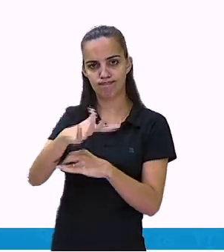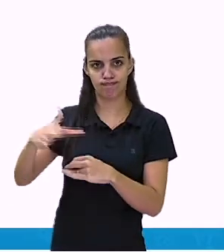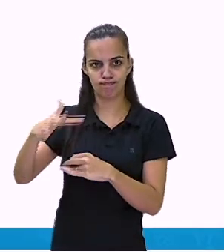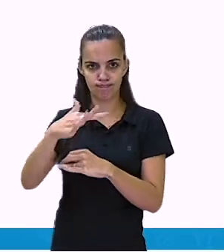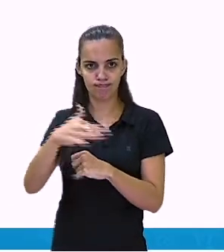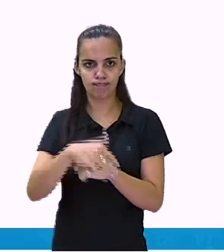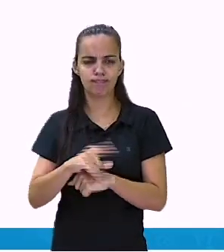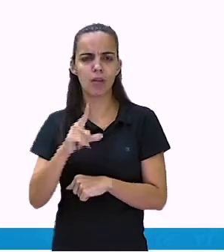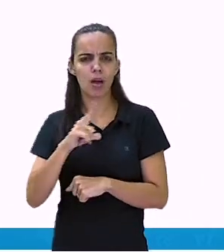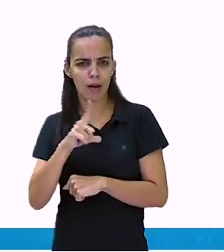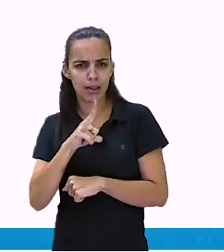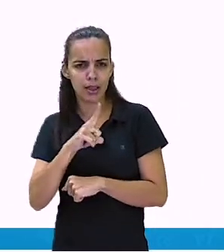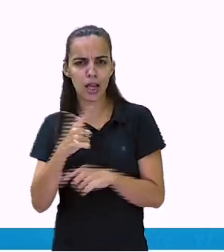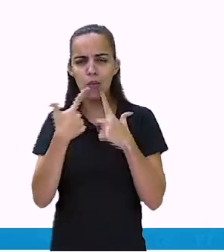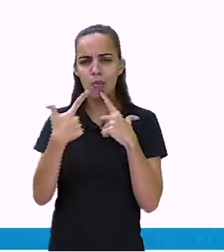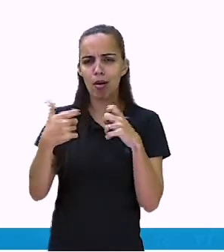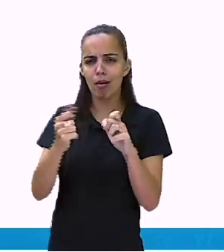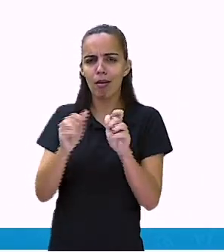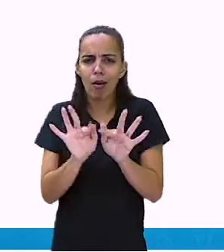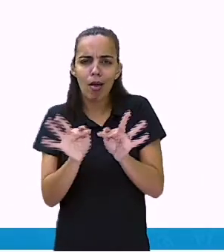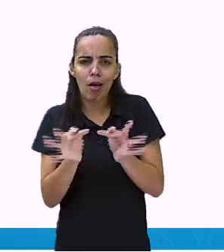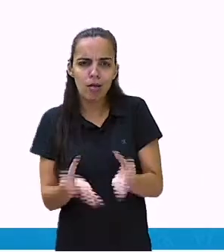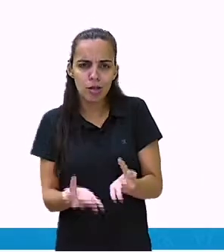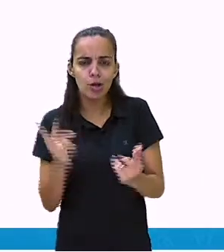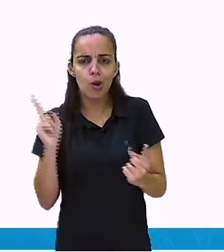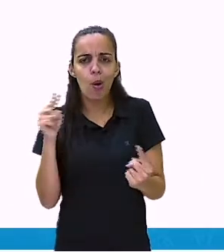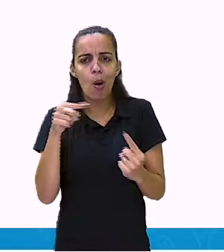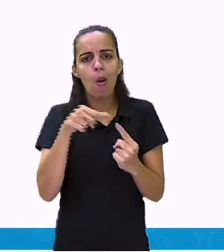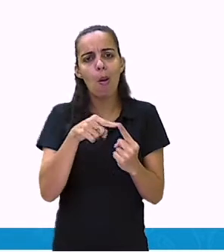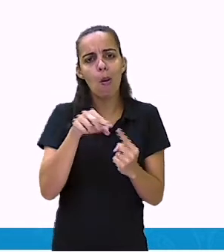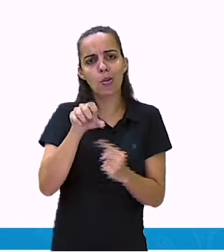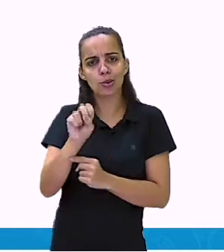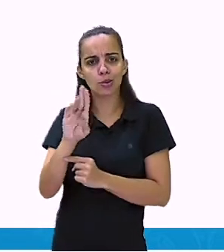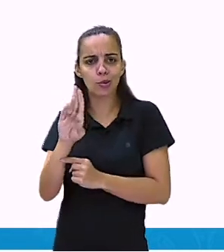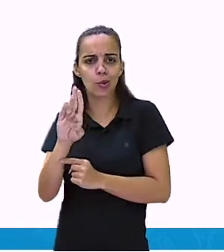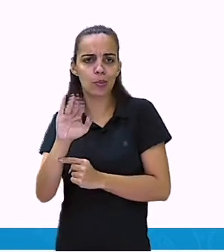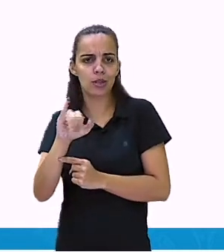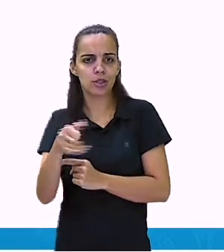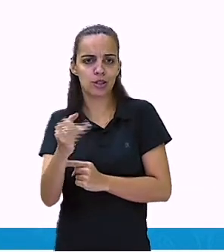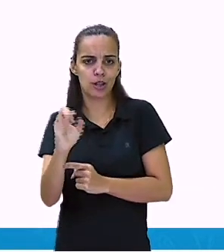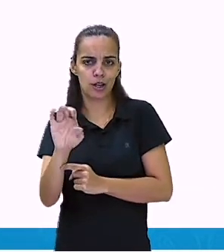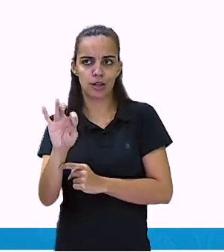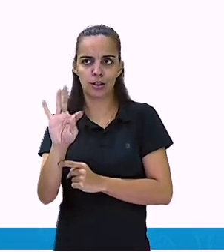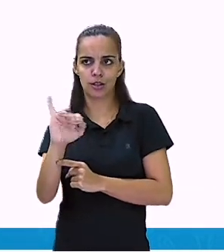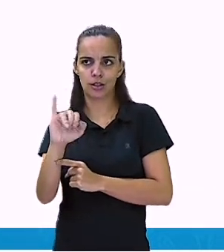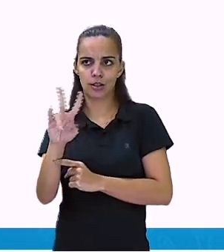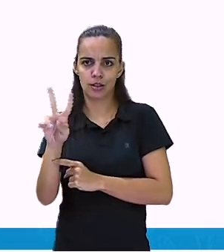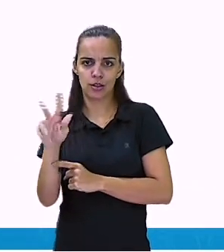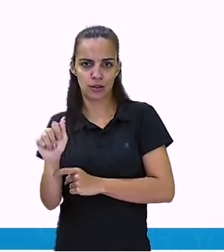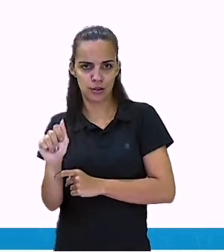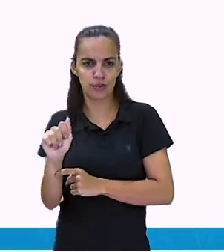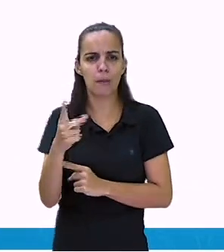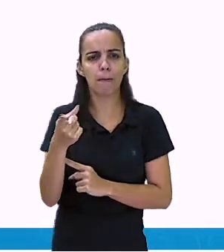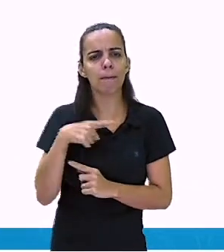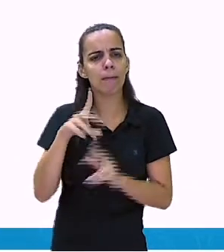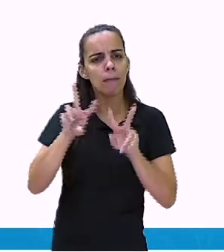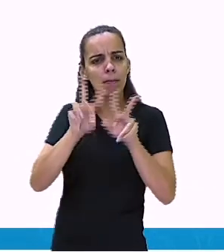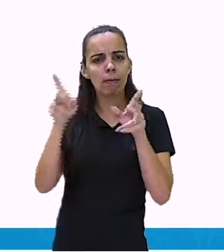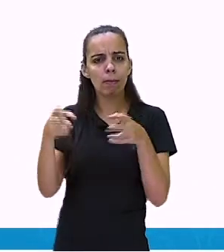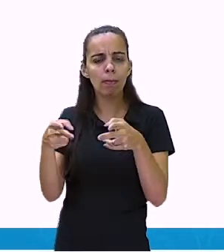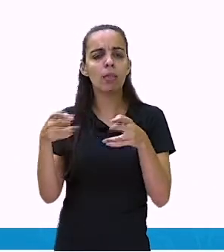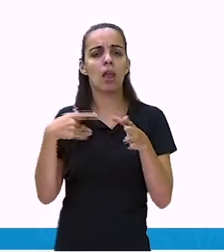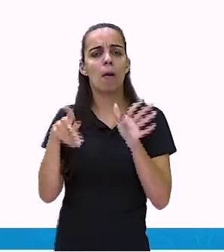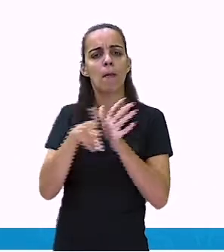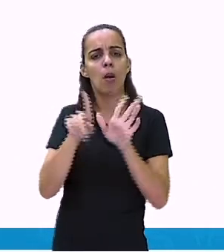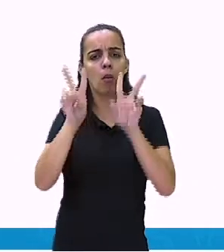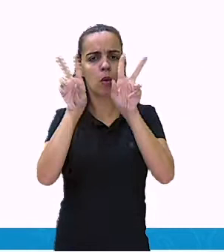comunicação. Possui uma linguagem simples, objetiva e subjetiva. Abordam temas